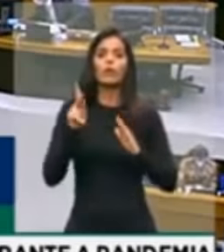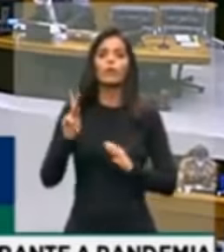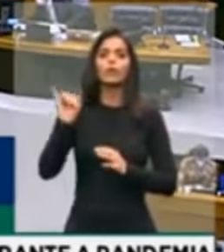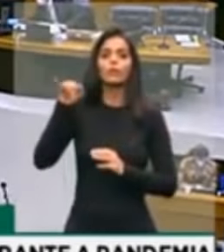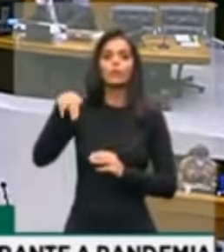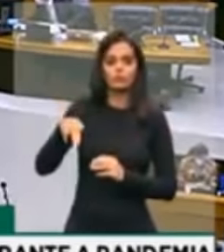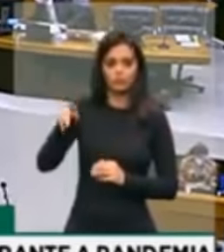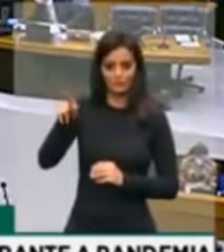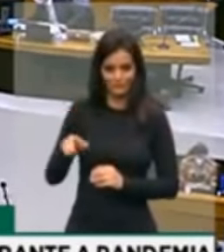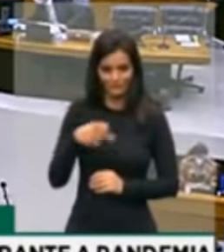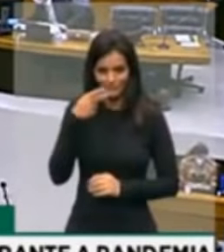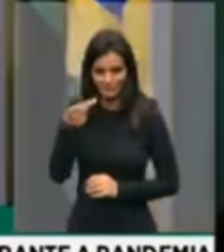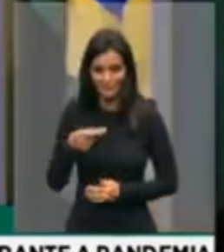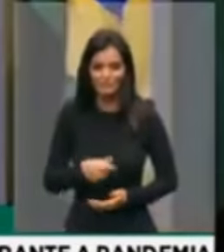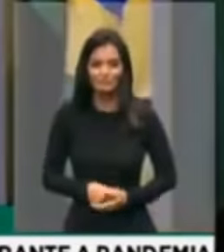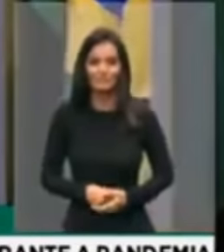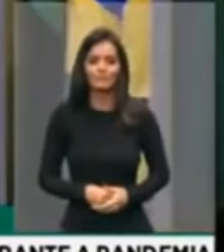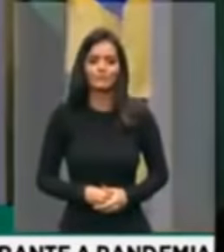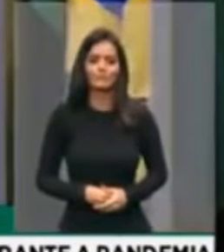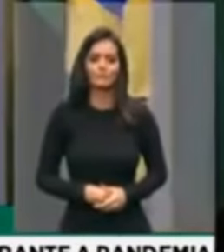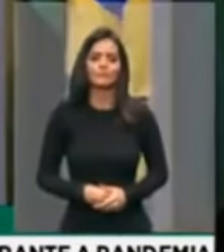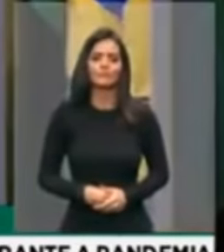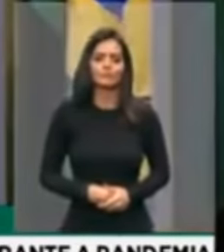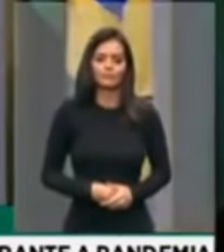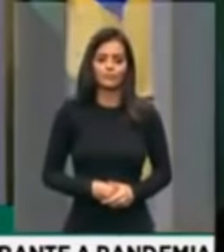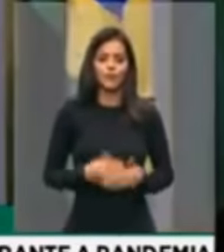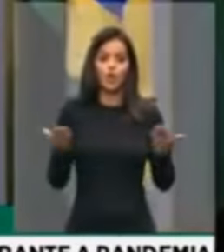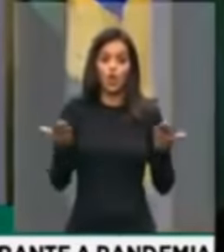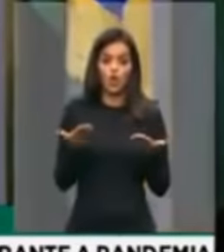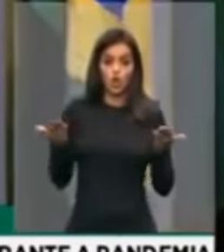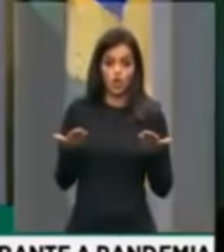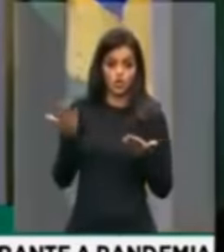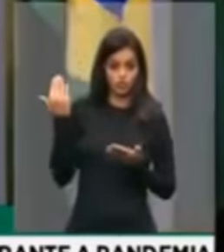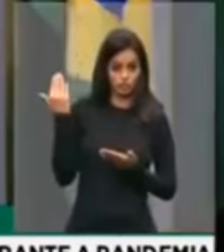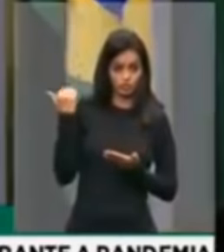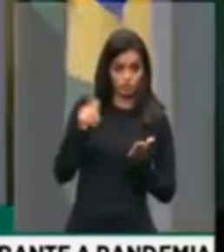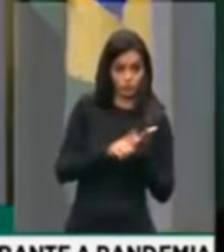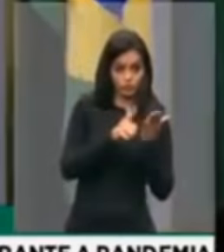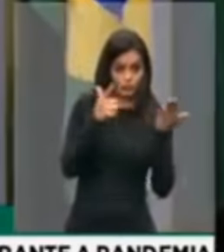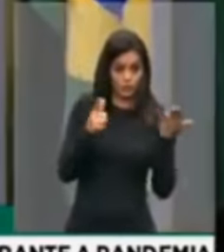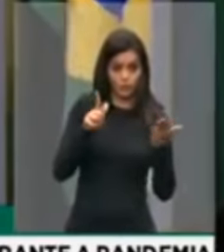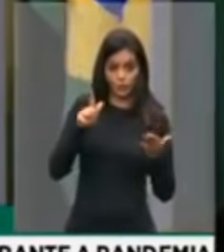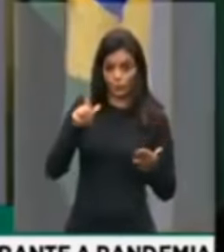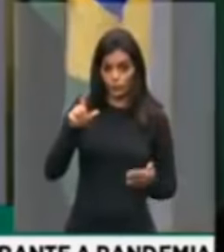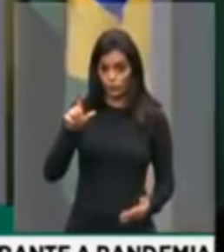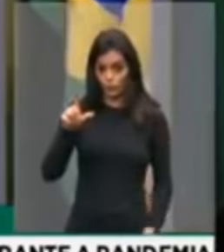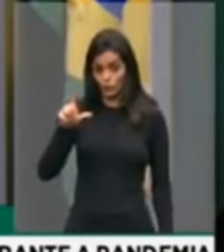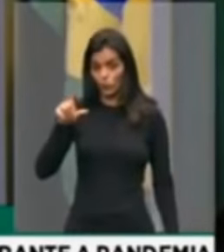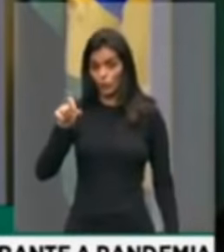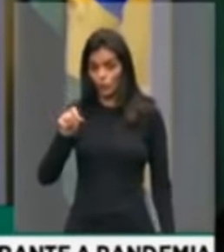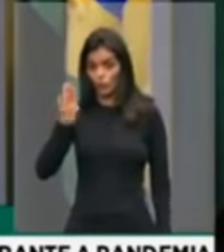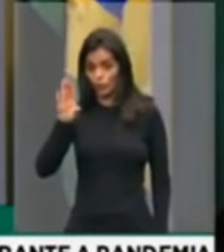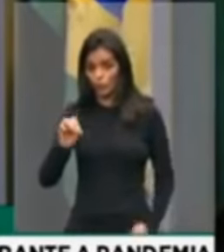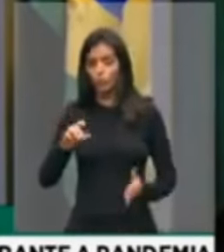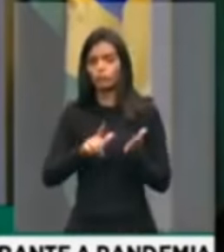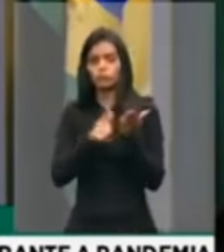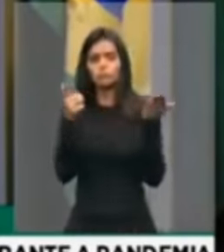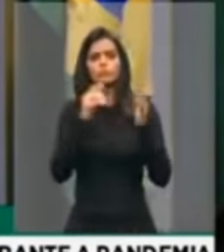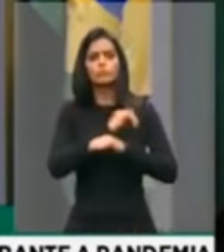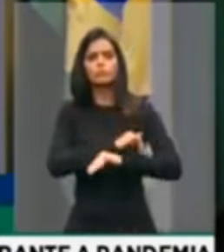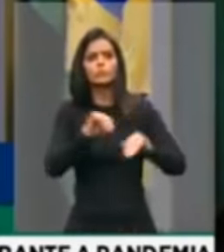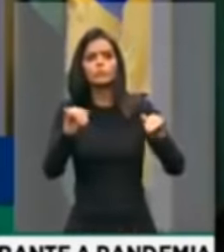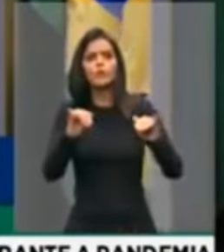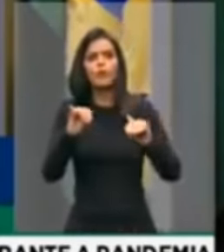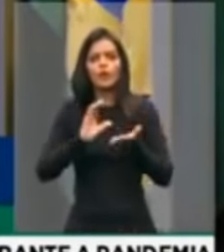eu vi hoje cedo no globo notícia que revelou que o auxílio emergencial